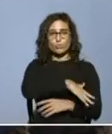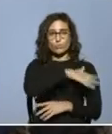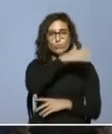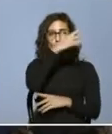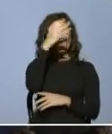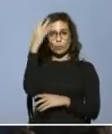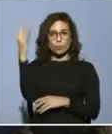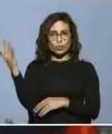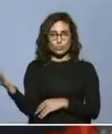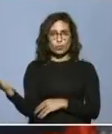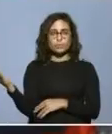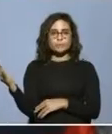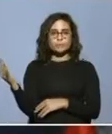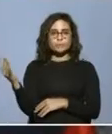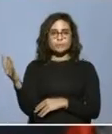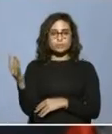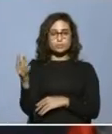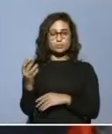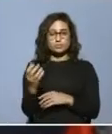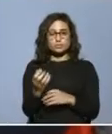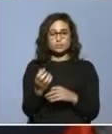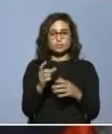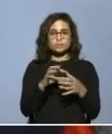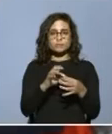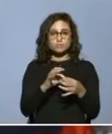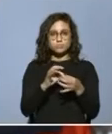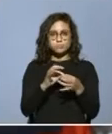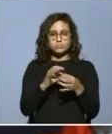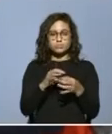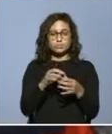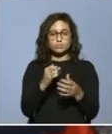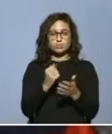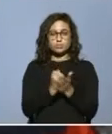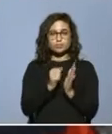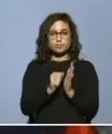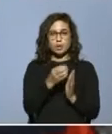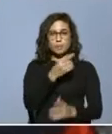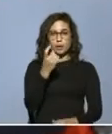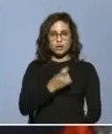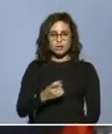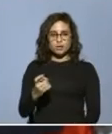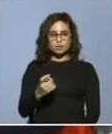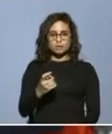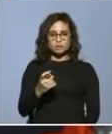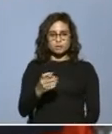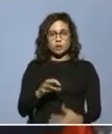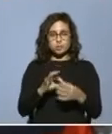arco-íris, sinal da aliança e da paz.